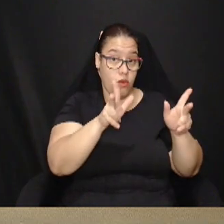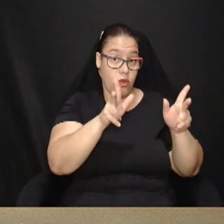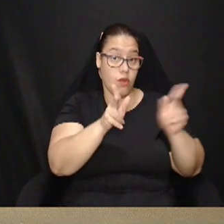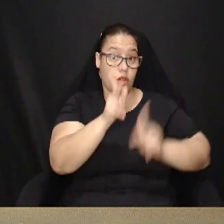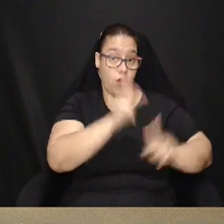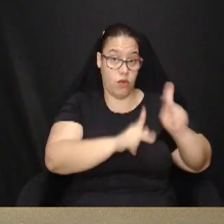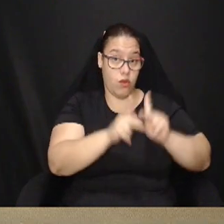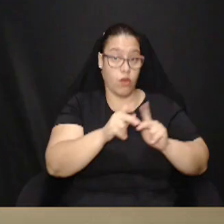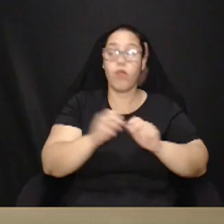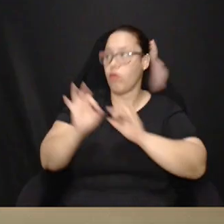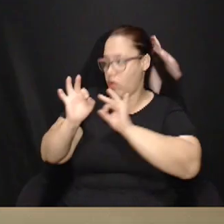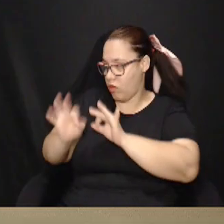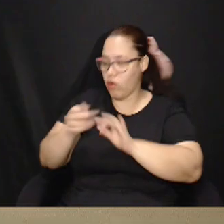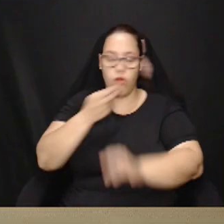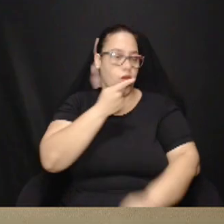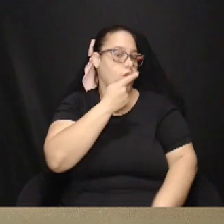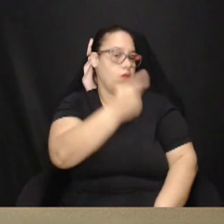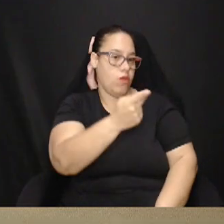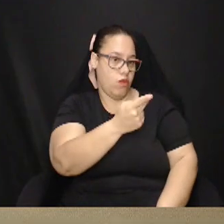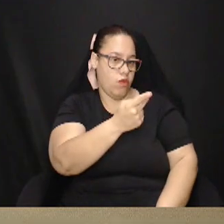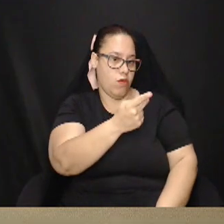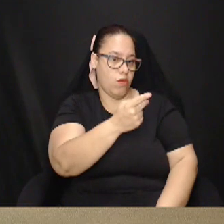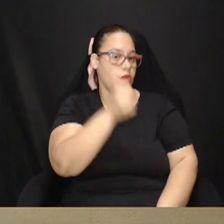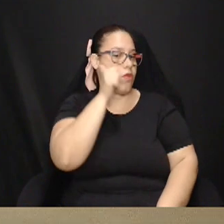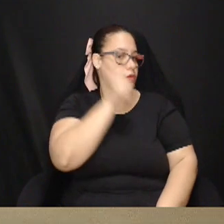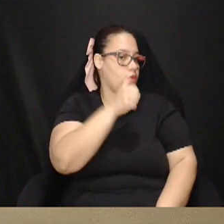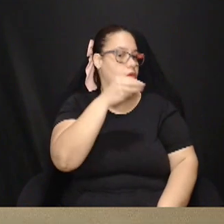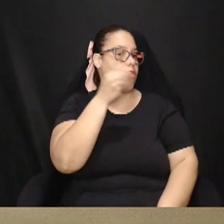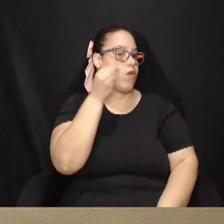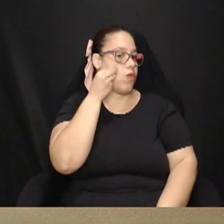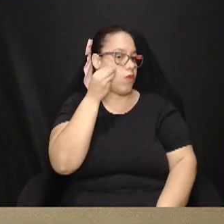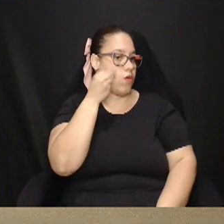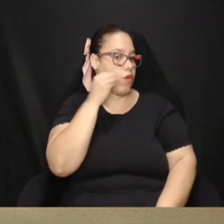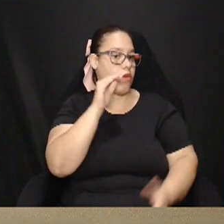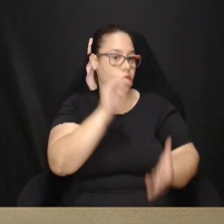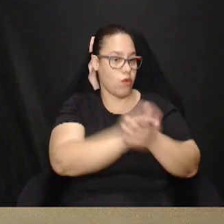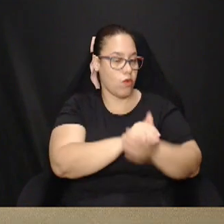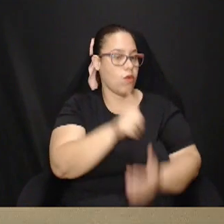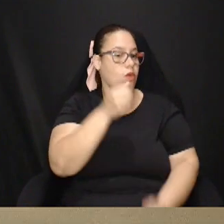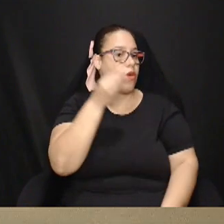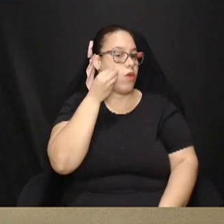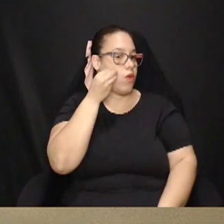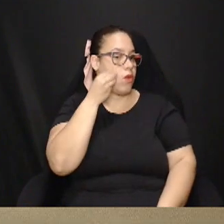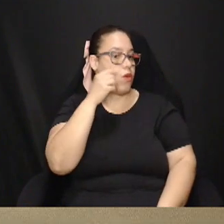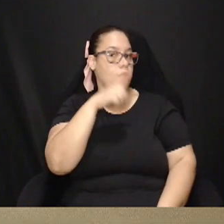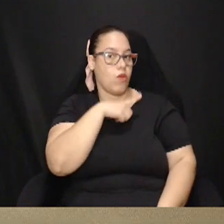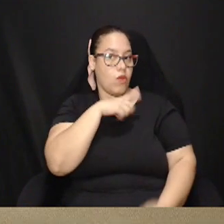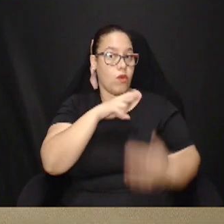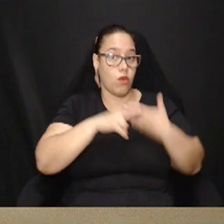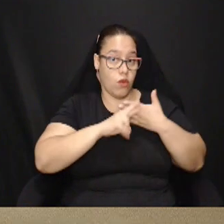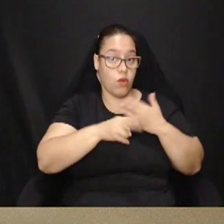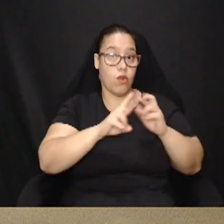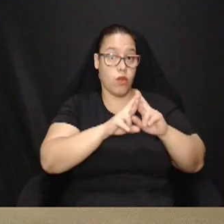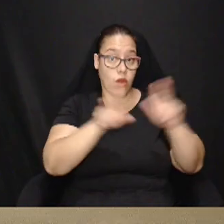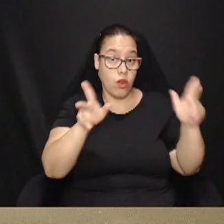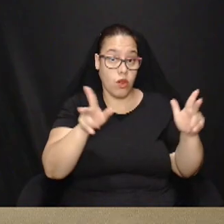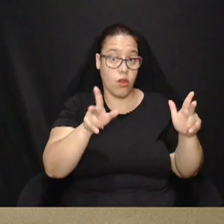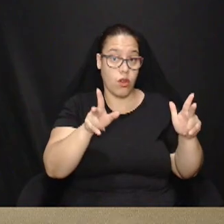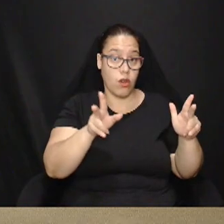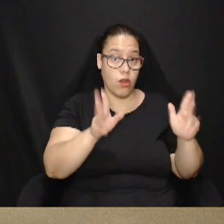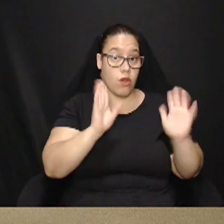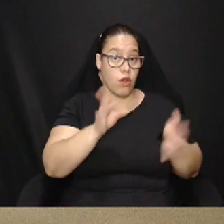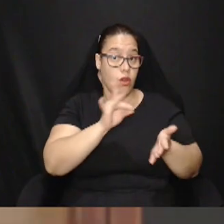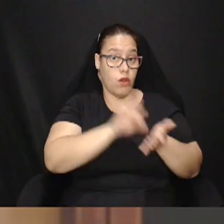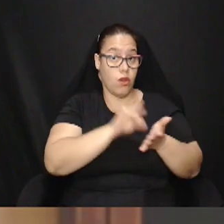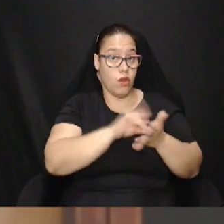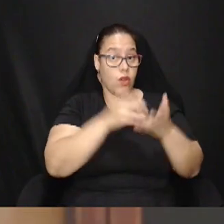está dizendo sobre mulheres tentantes, casais tentantes, existe um impacto diferente daqueles que já, de fato, receberam o